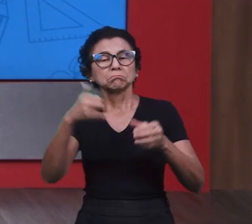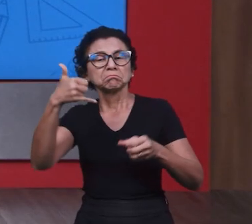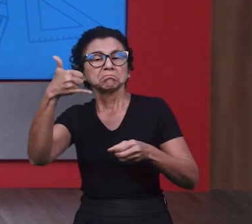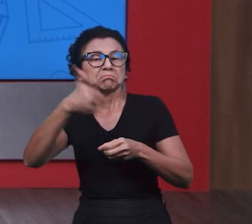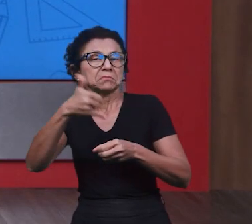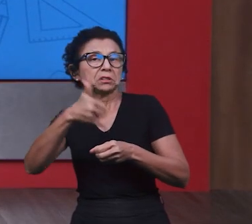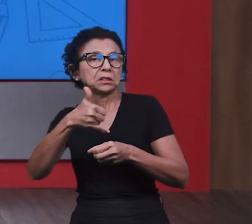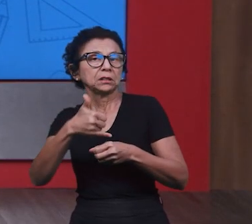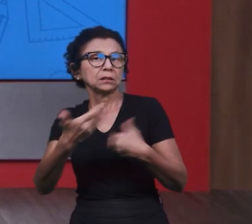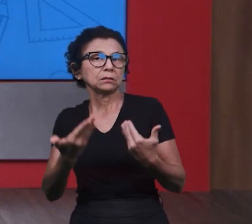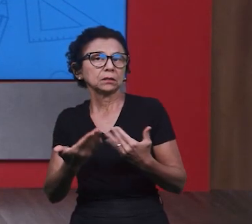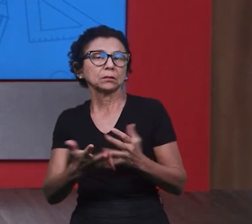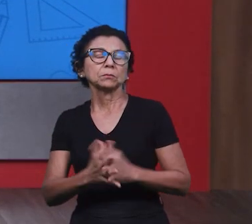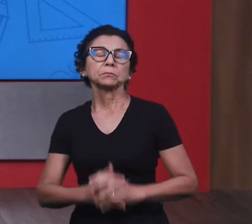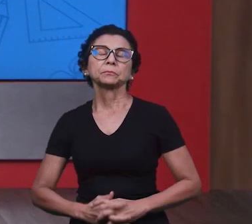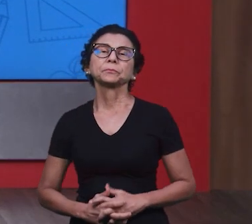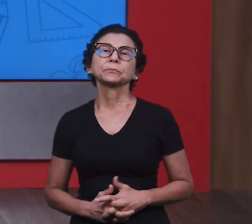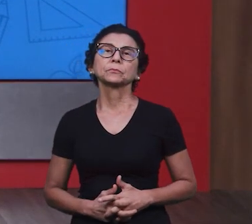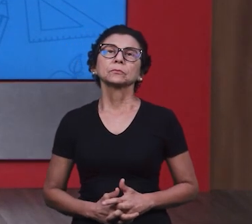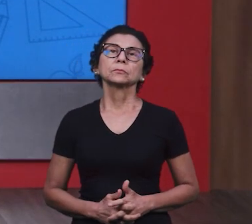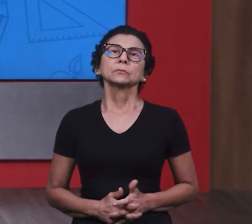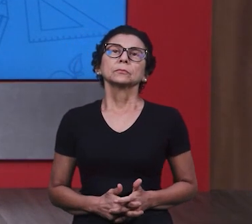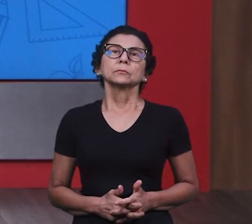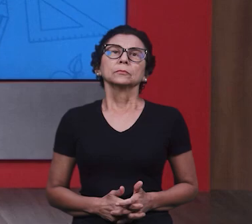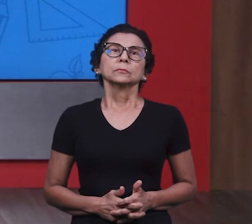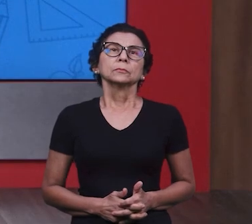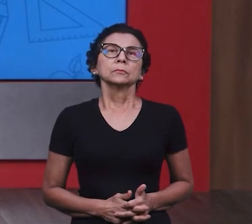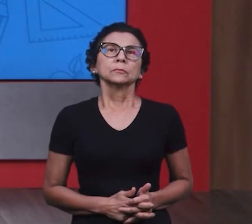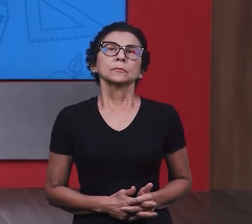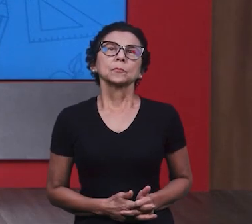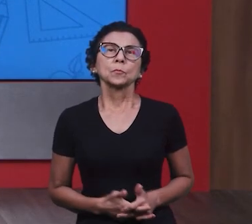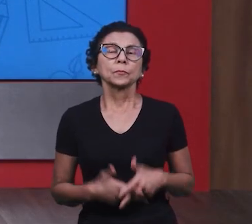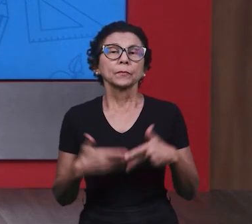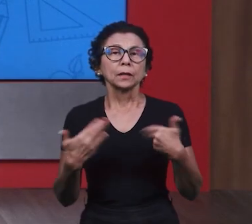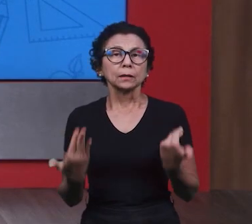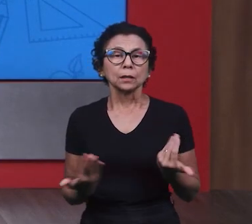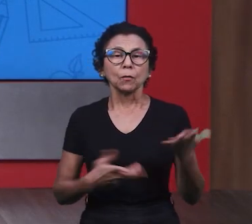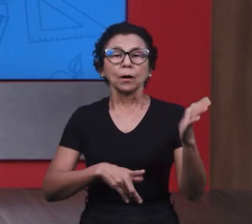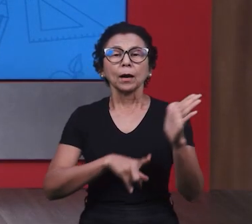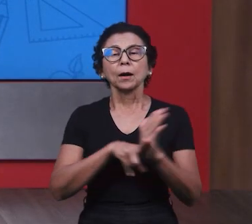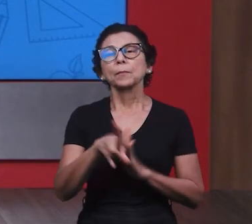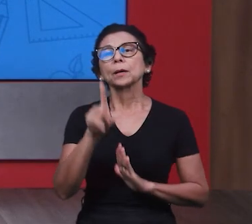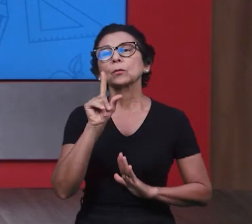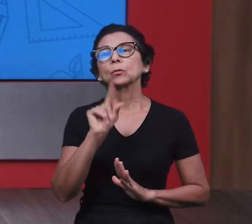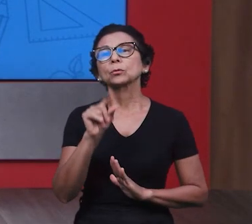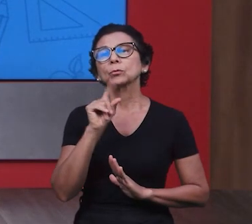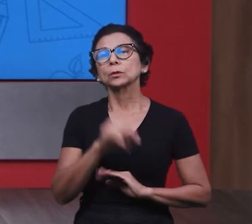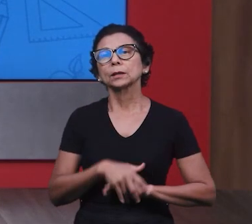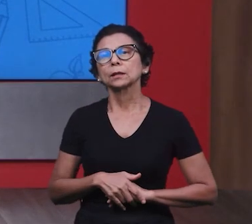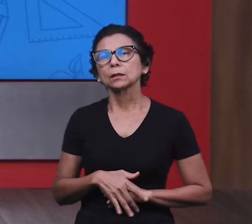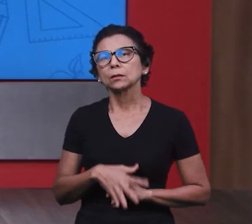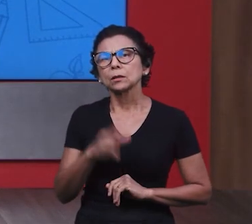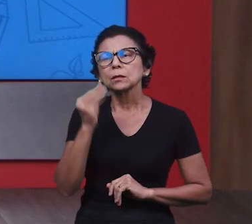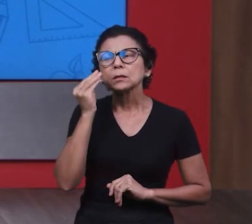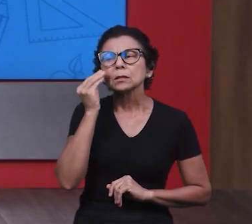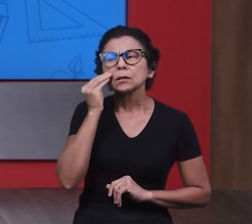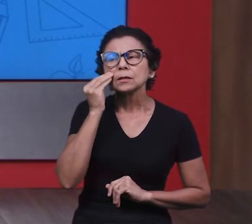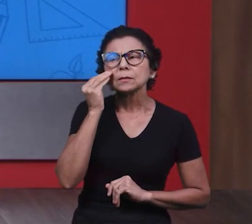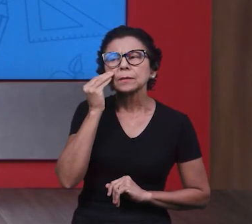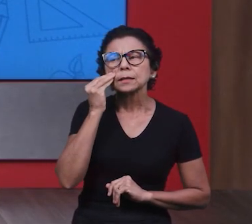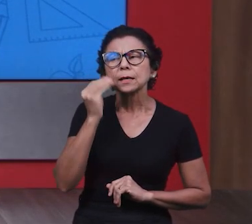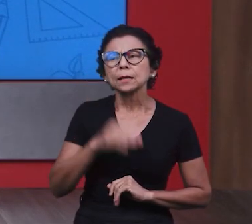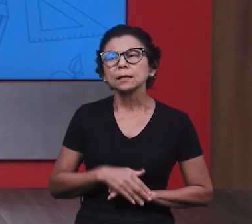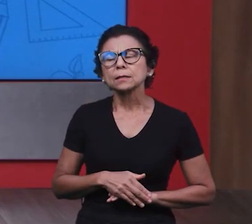Então, baseando-se nisso, ele quer saber, de acordo com o teste, quais as fases o consumidor deve